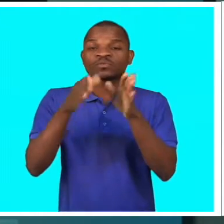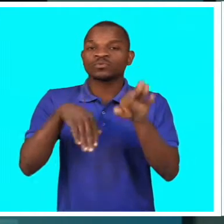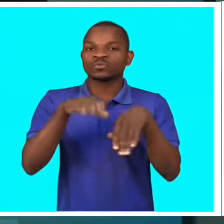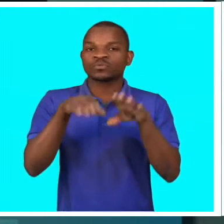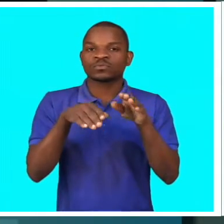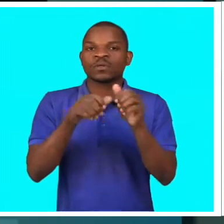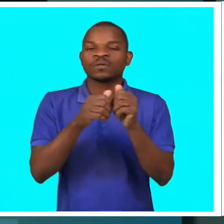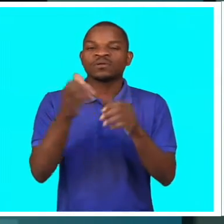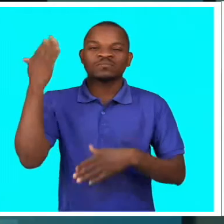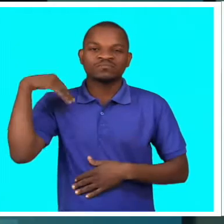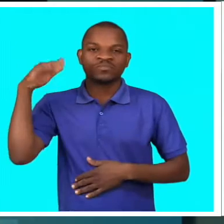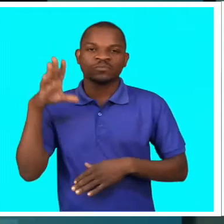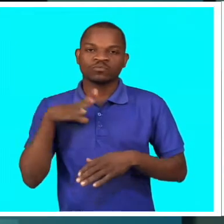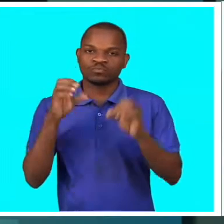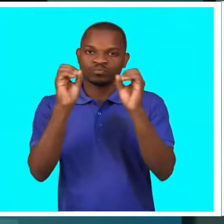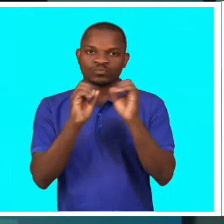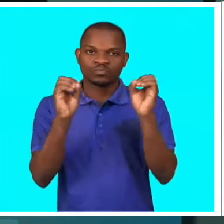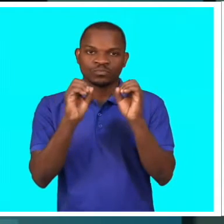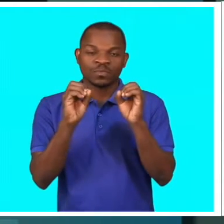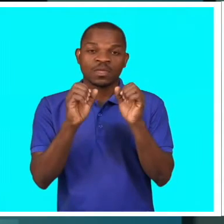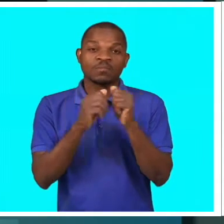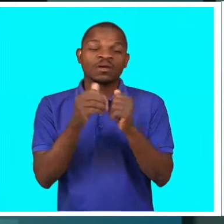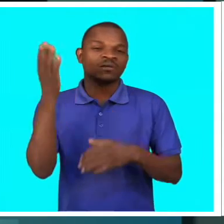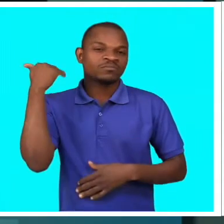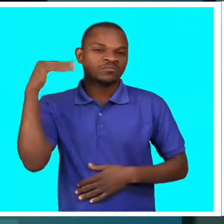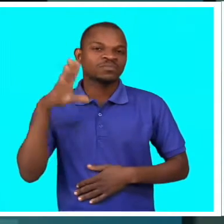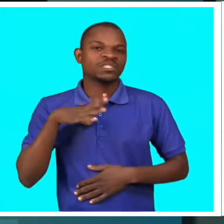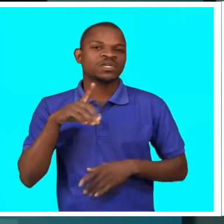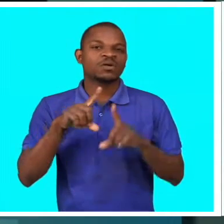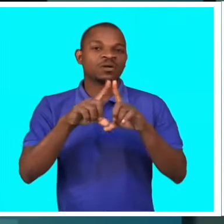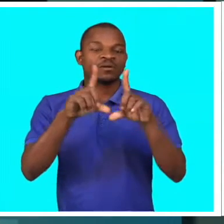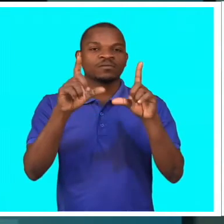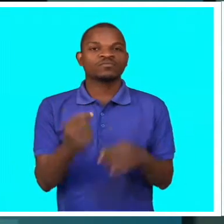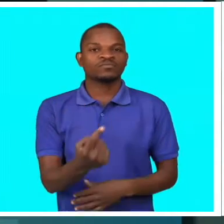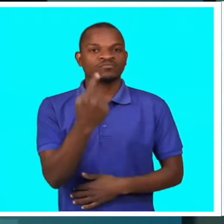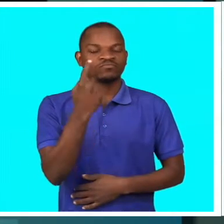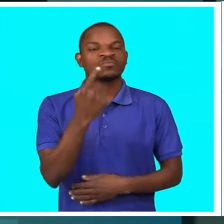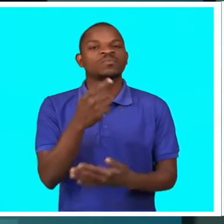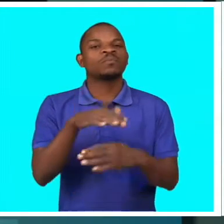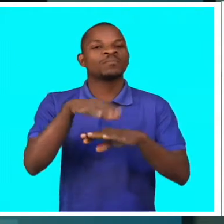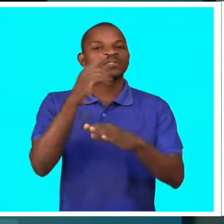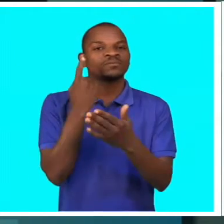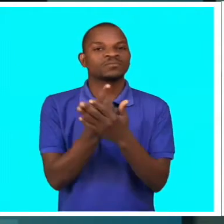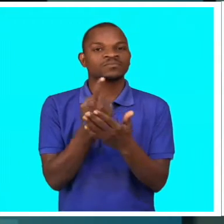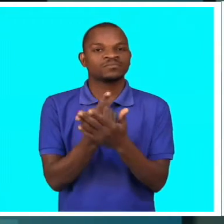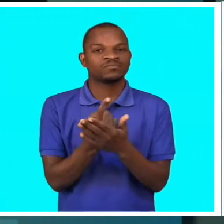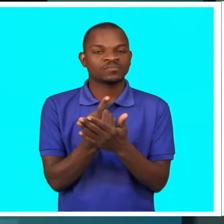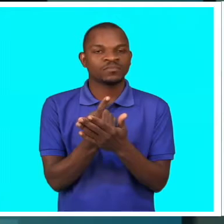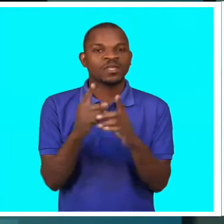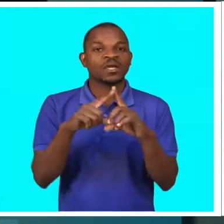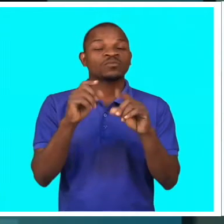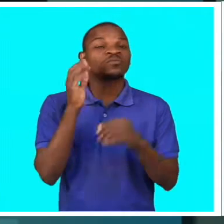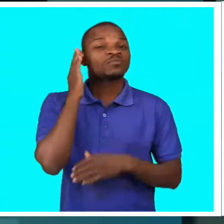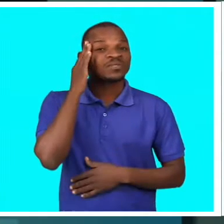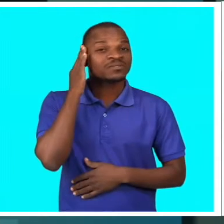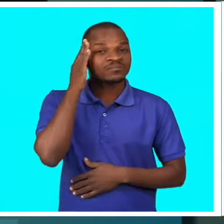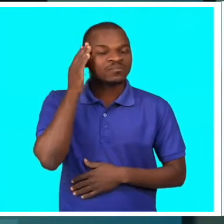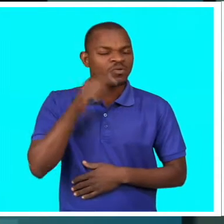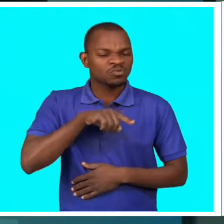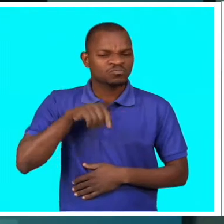é certo que nós na altura não tínhamos muito essas coisas, mas tínhamos uma coisa que era fundamental, que era o